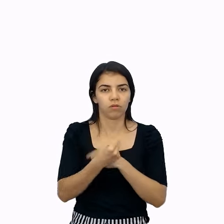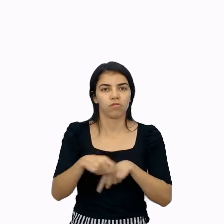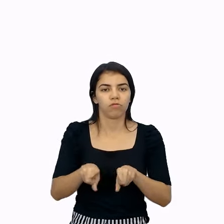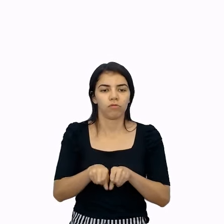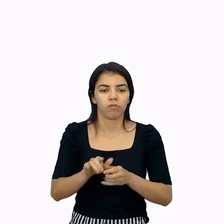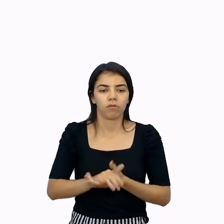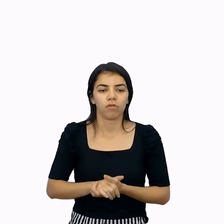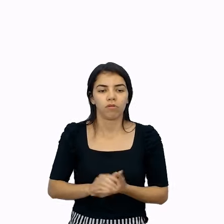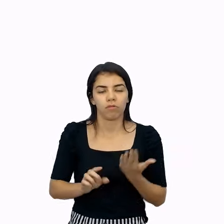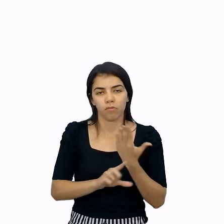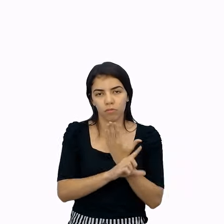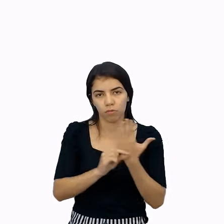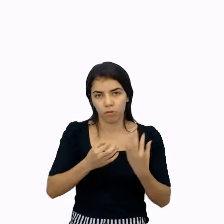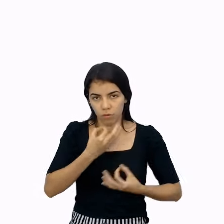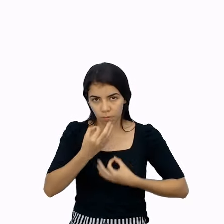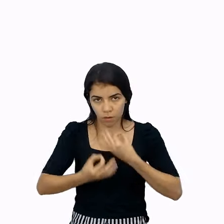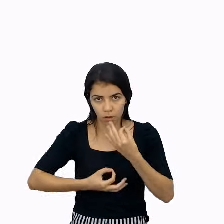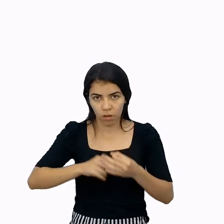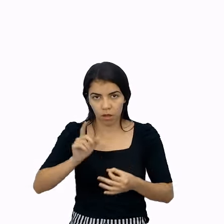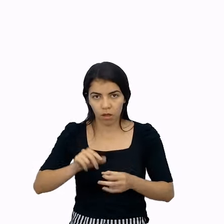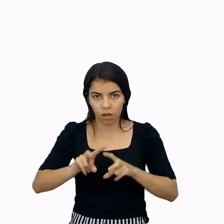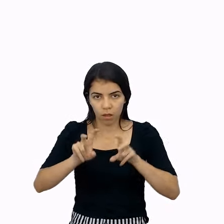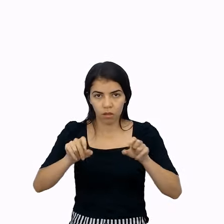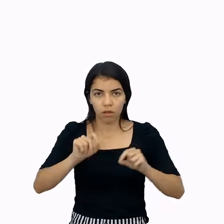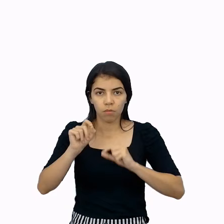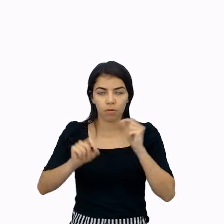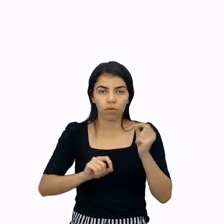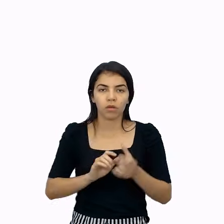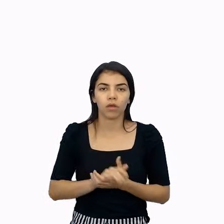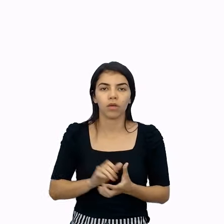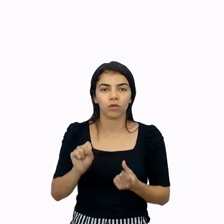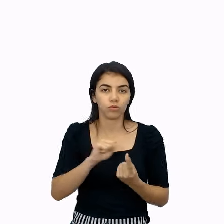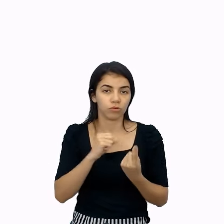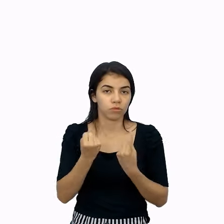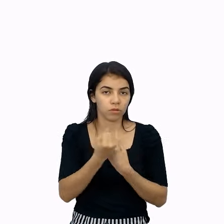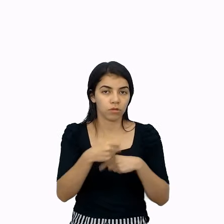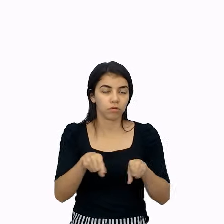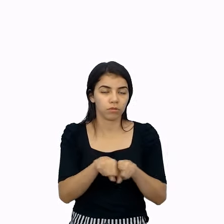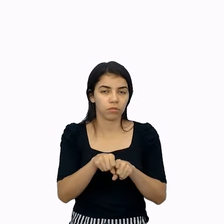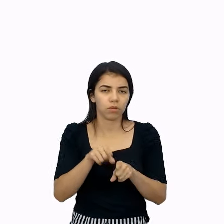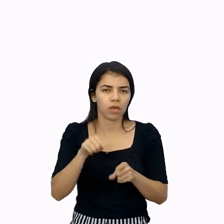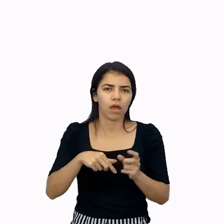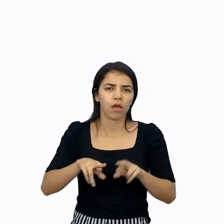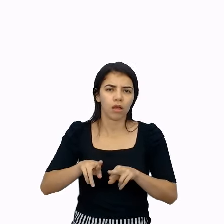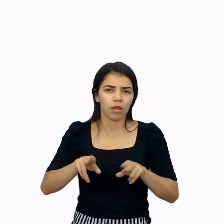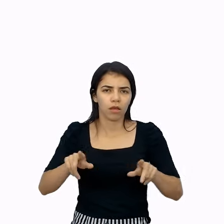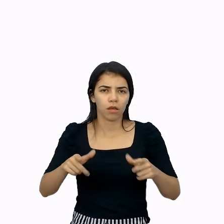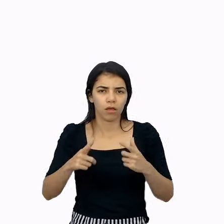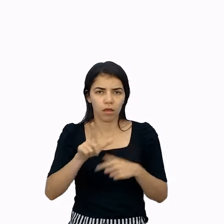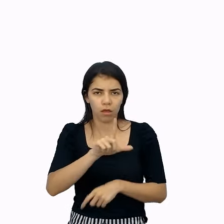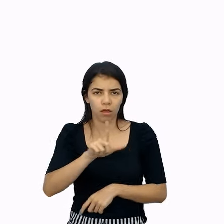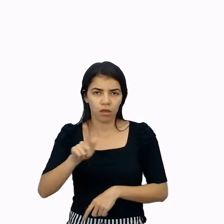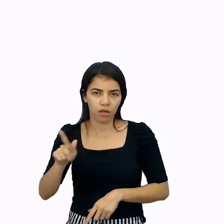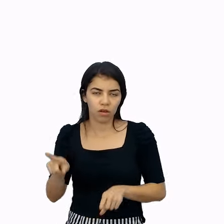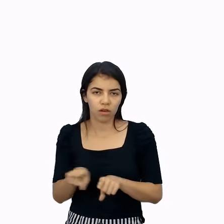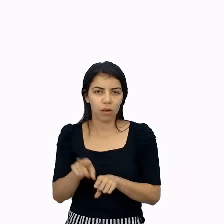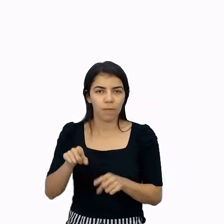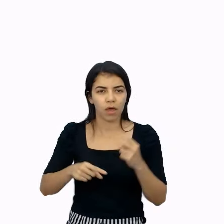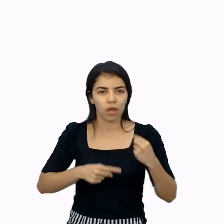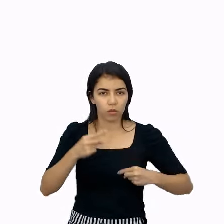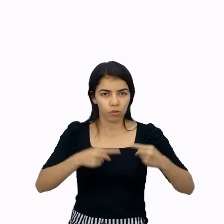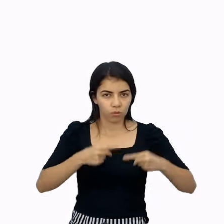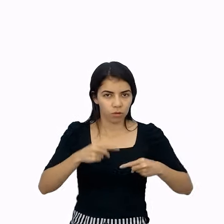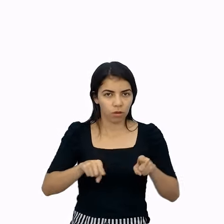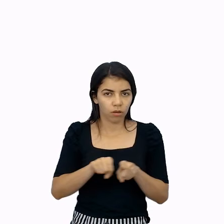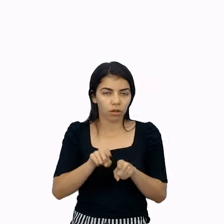opinião tem como tema a valorização e prestígio social de uma determinada variação linguística. Então, são discussões onde não